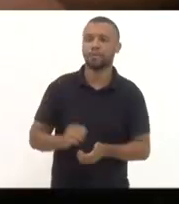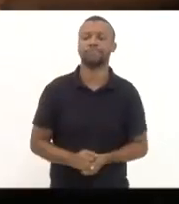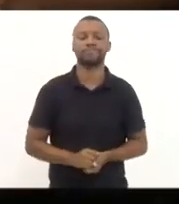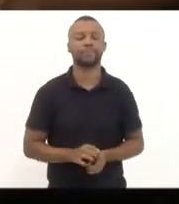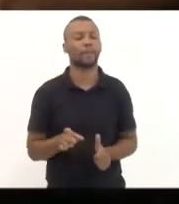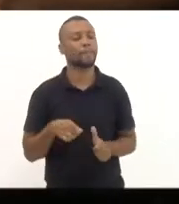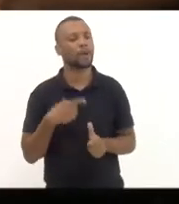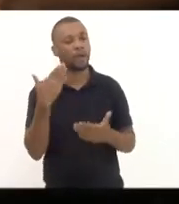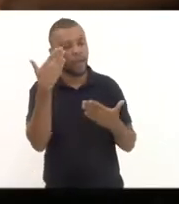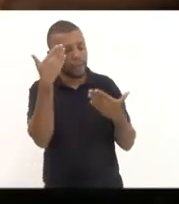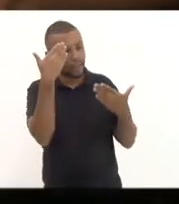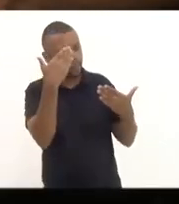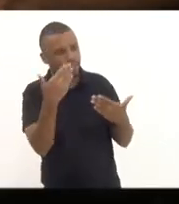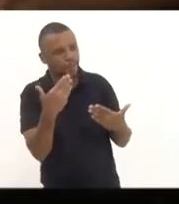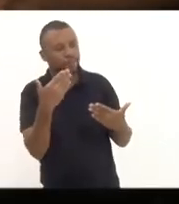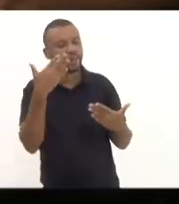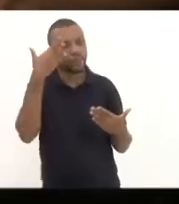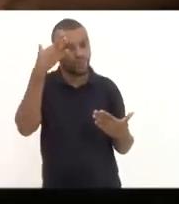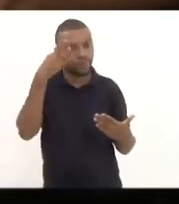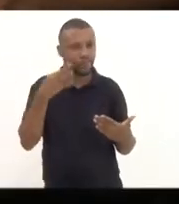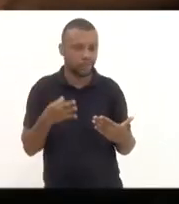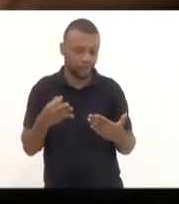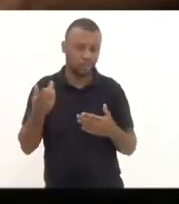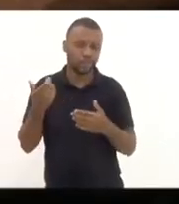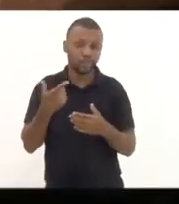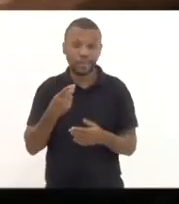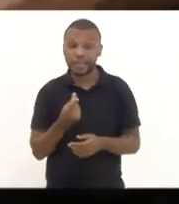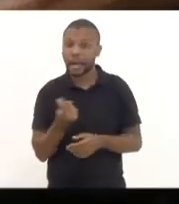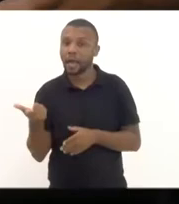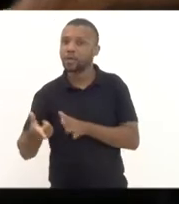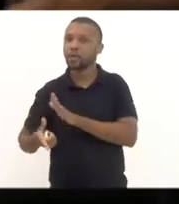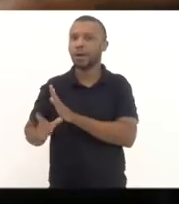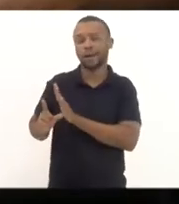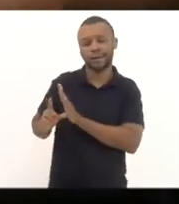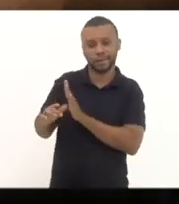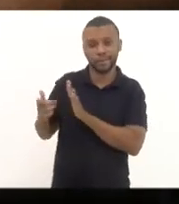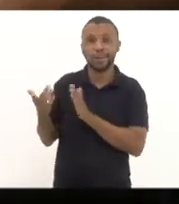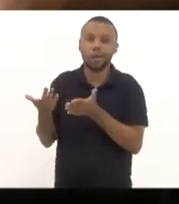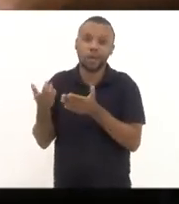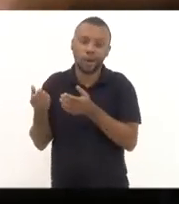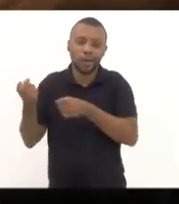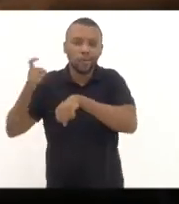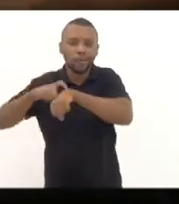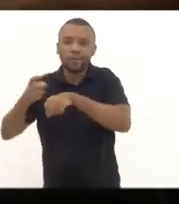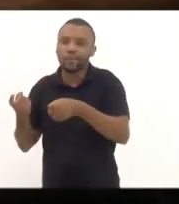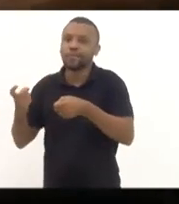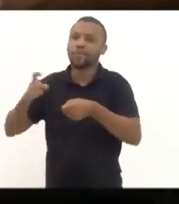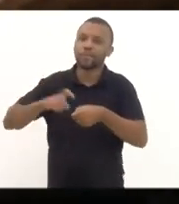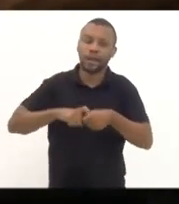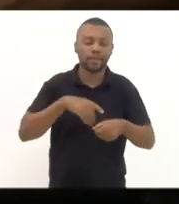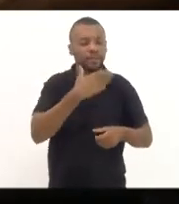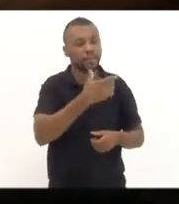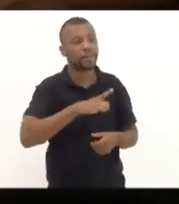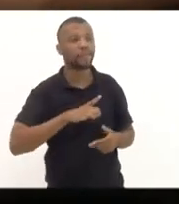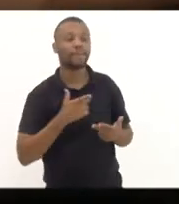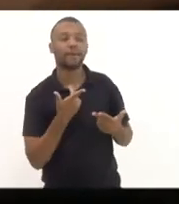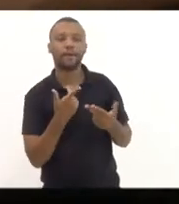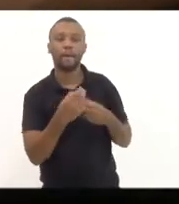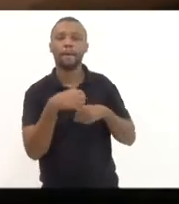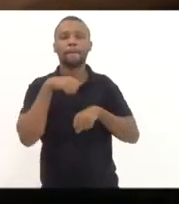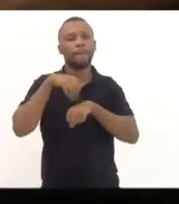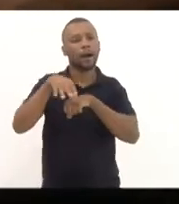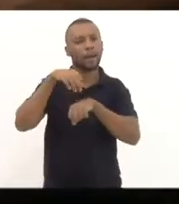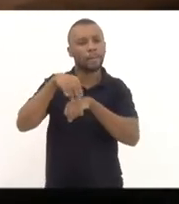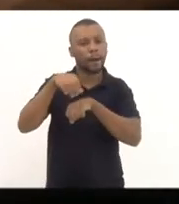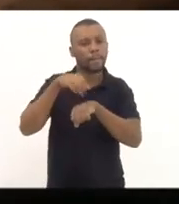agradeço deputada Lucinha sua compreensão de ter saído e agora retornado e vossa excelência' TV passado